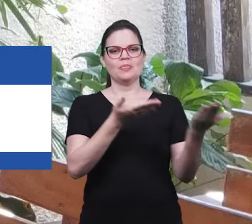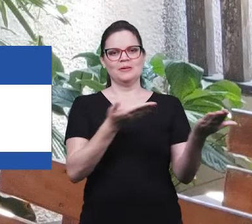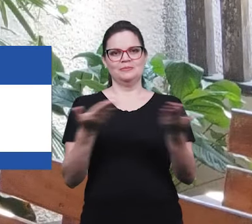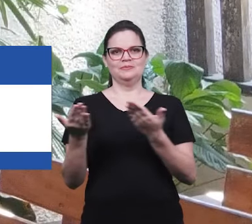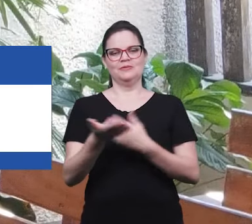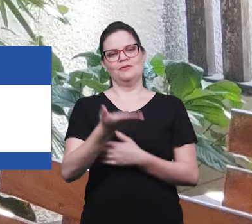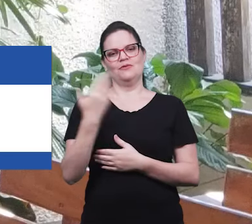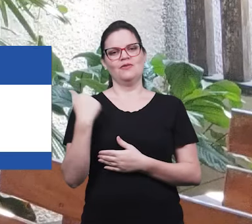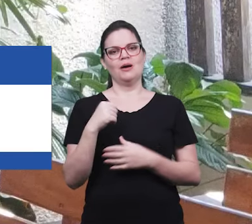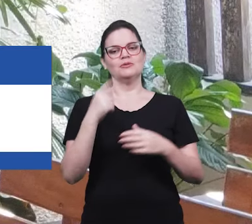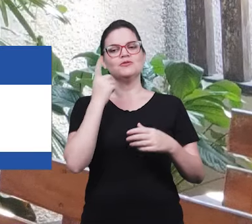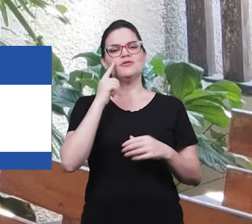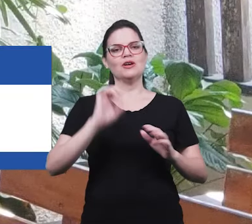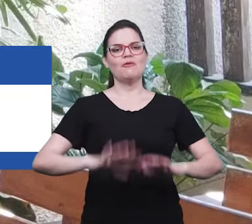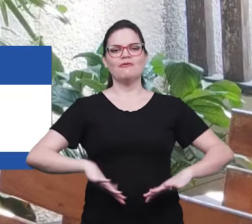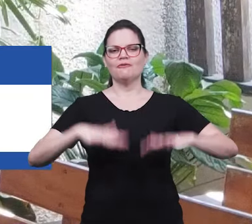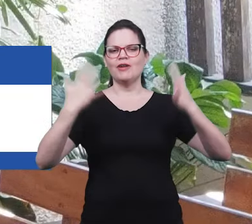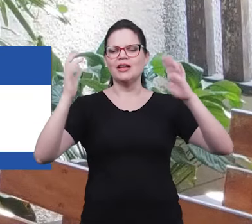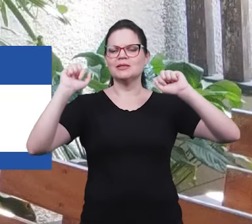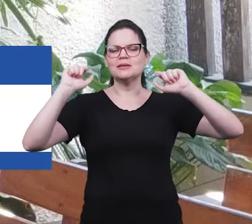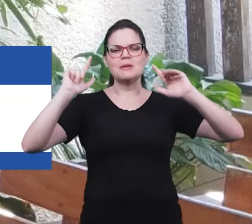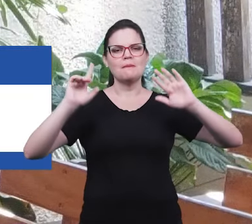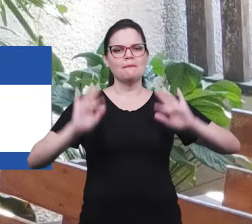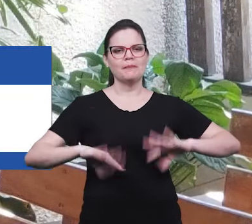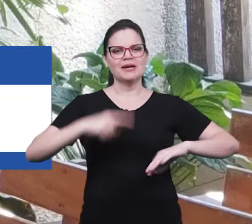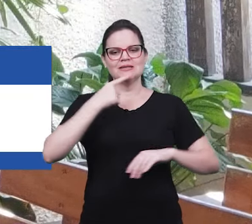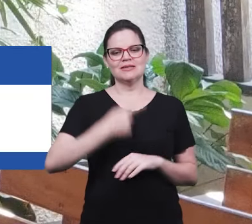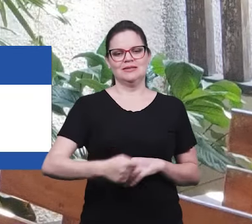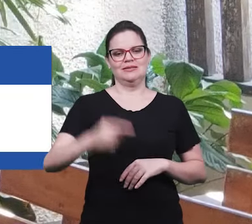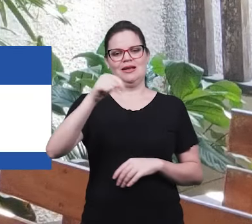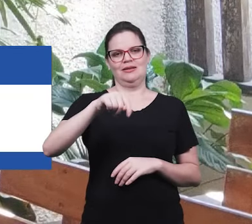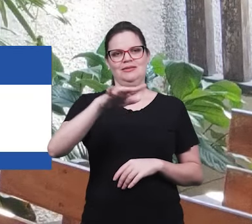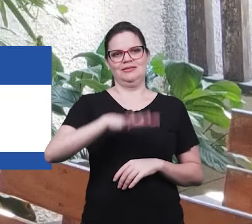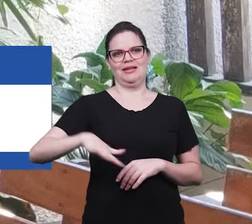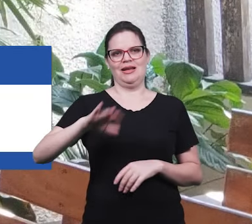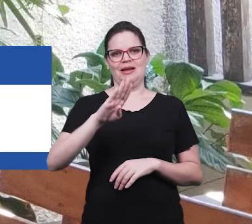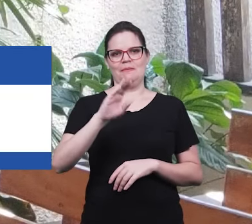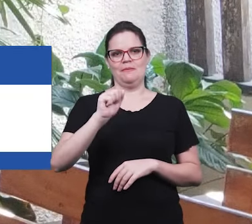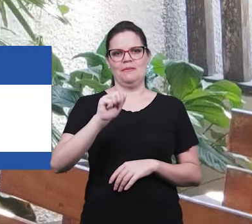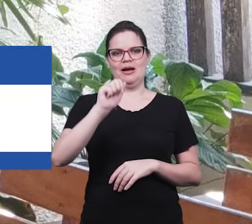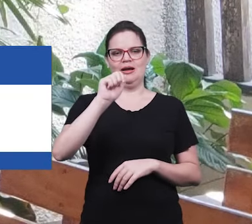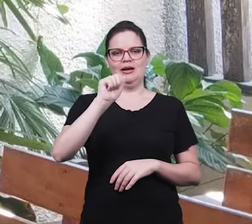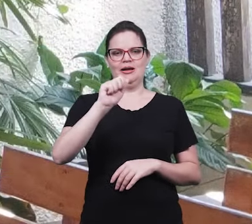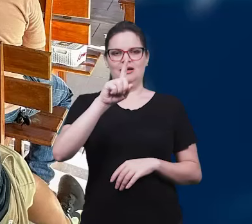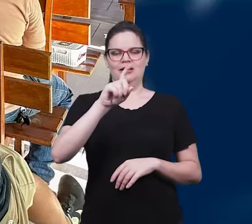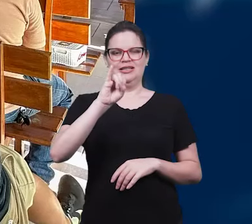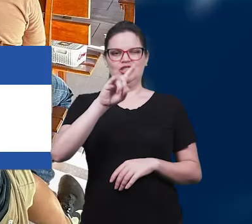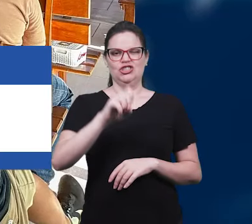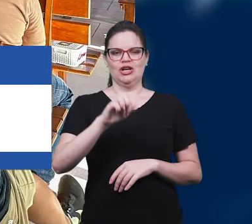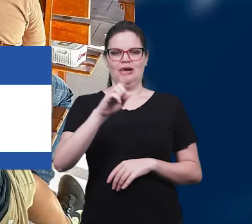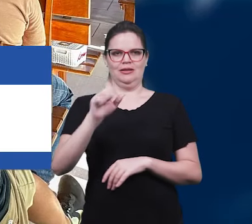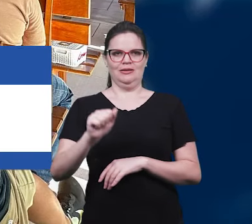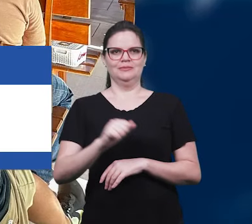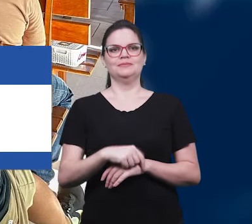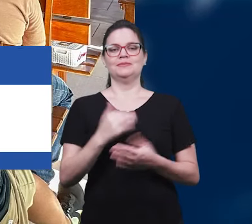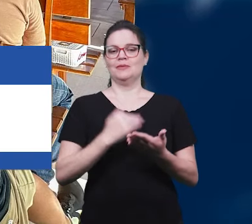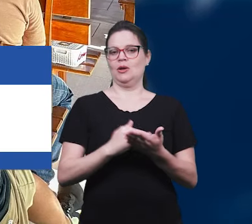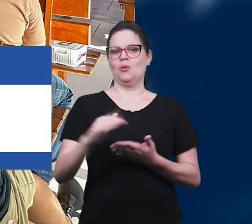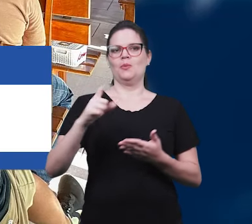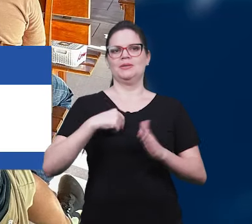assistirem as bênçãos que vivemos nesta semana aqui na Baixada Fluminense começamos nosso